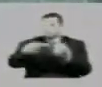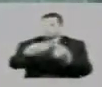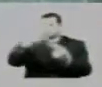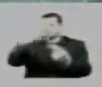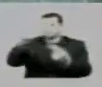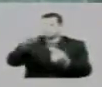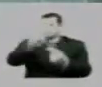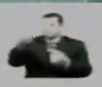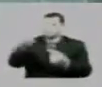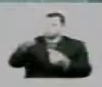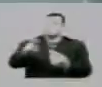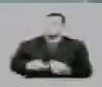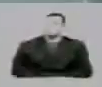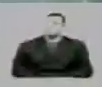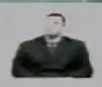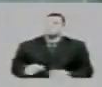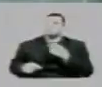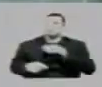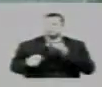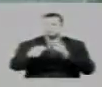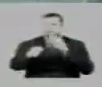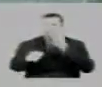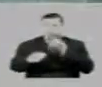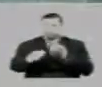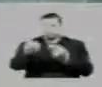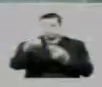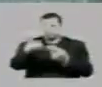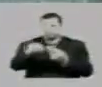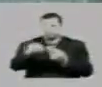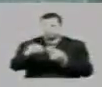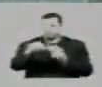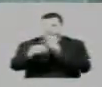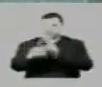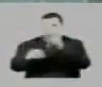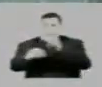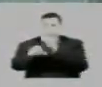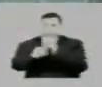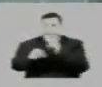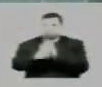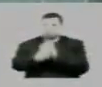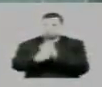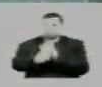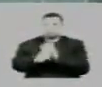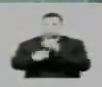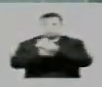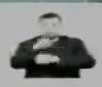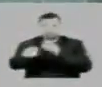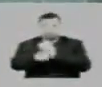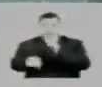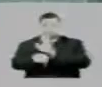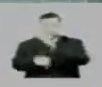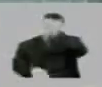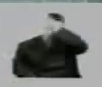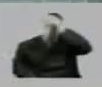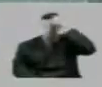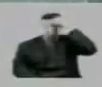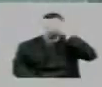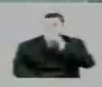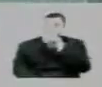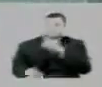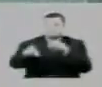bilhão e 400 milhões de reais, nós estamos falando de 10% do orçamento anual do Estado do